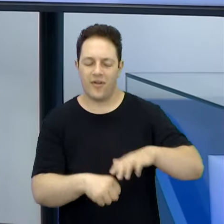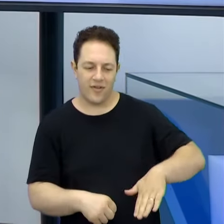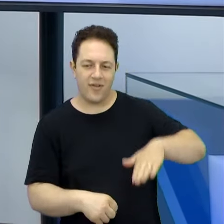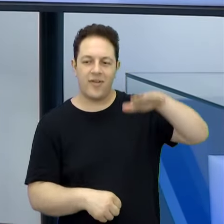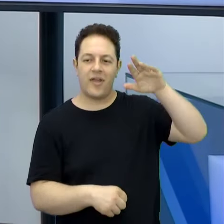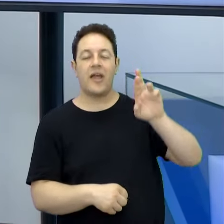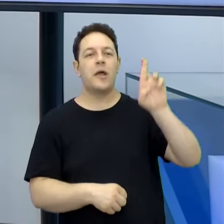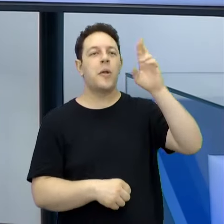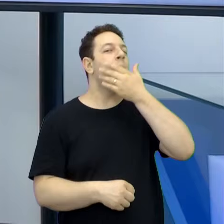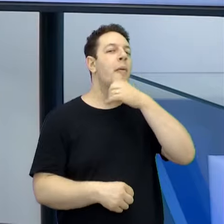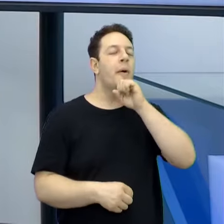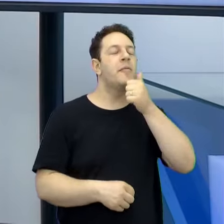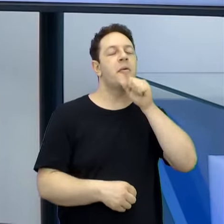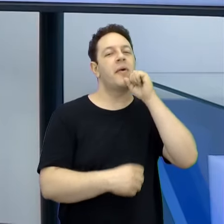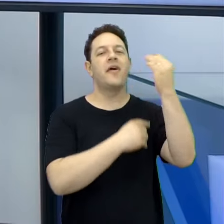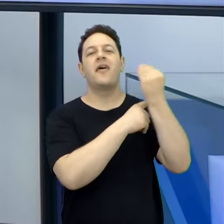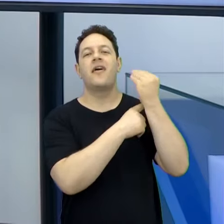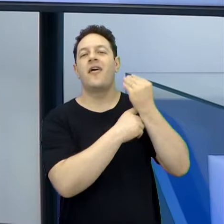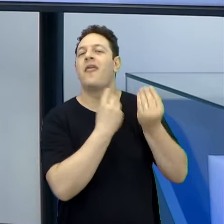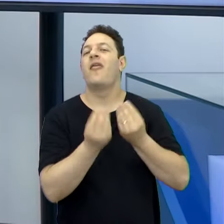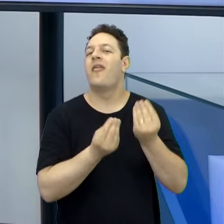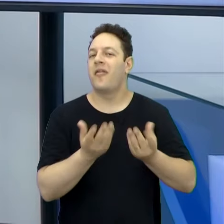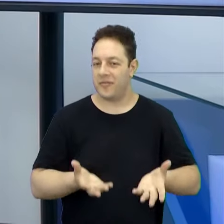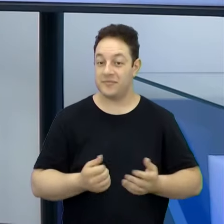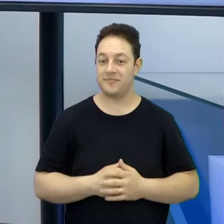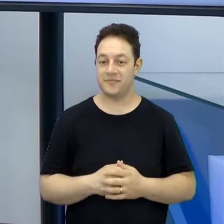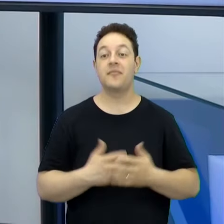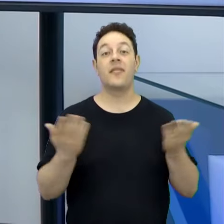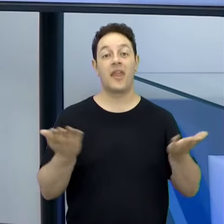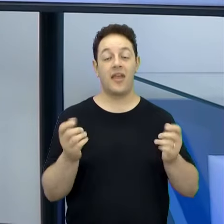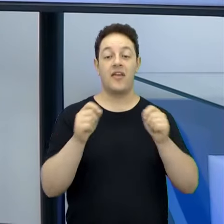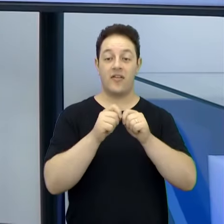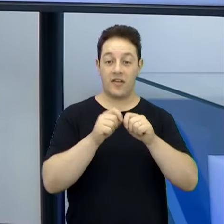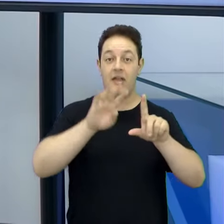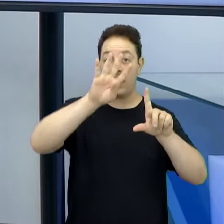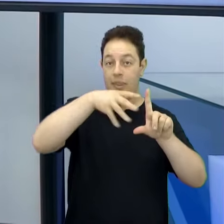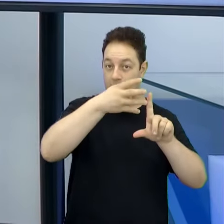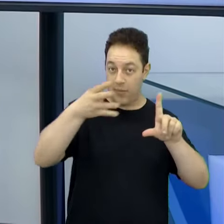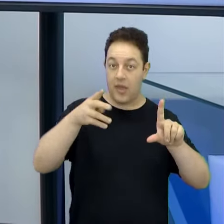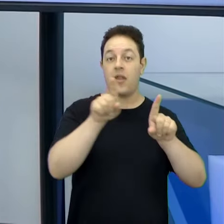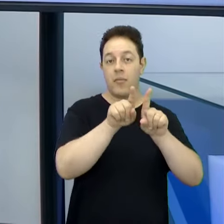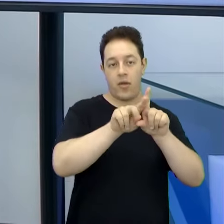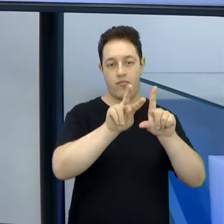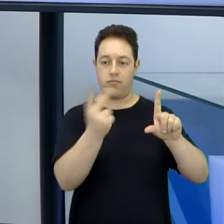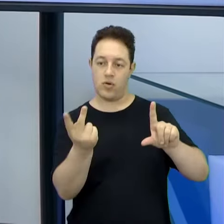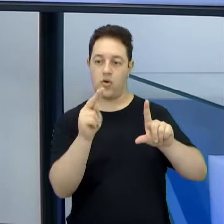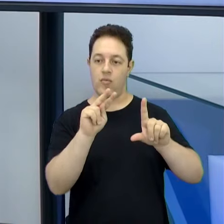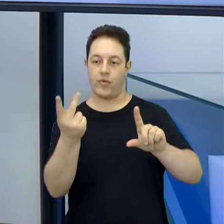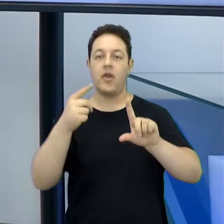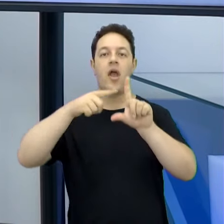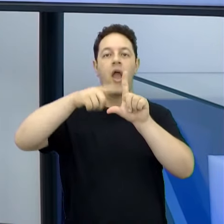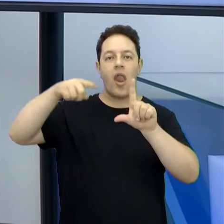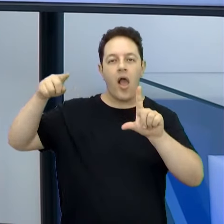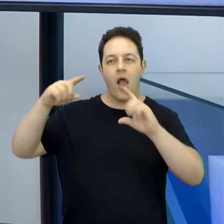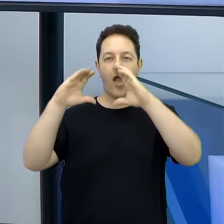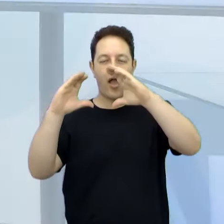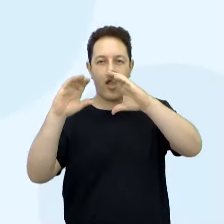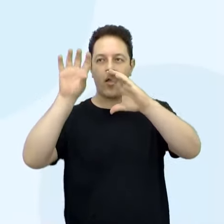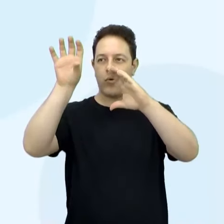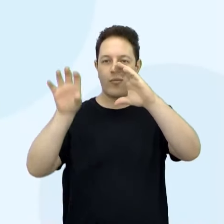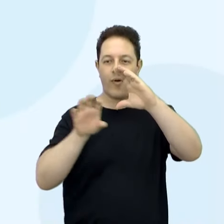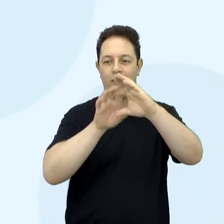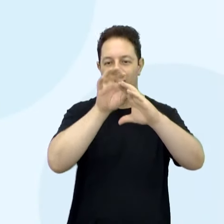nossos responsáveis? E aí nós vamos fazer uma tabela e gráficos demonstrando aí quanto a gente